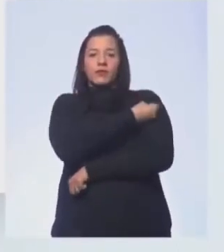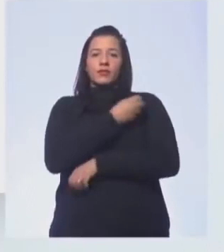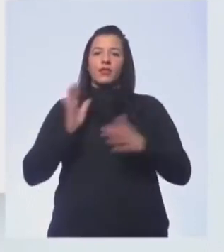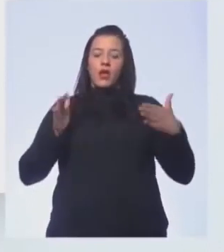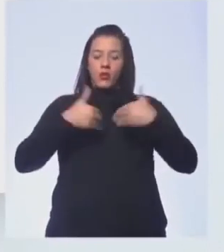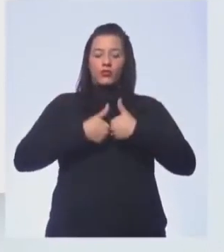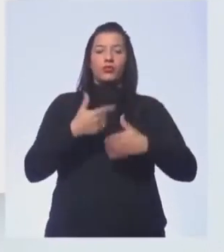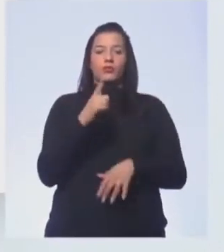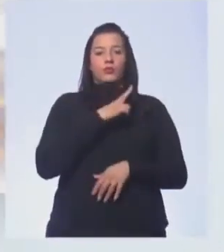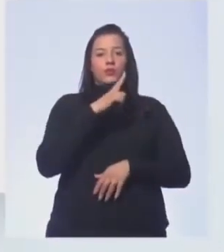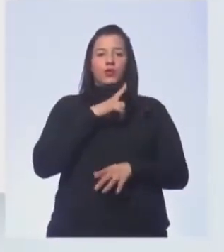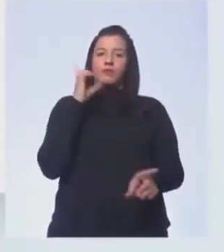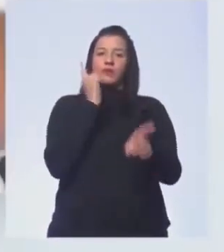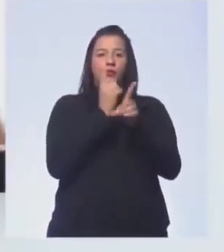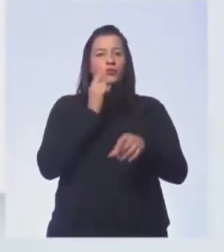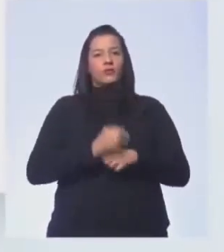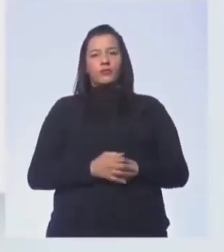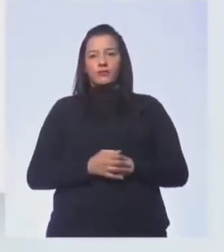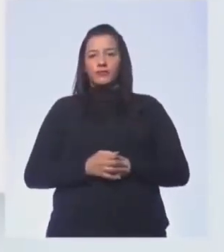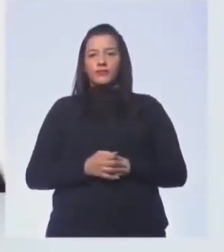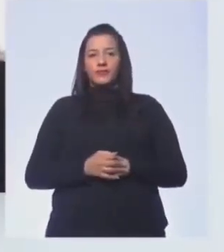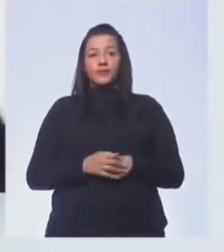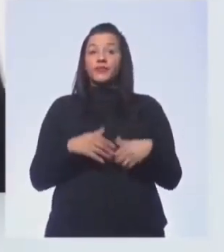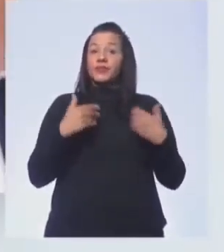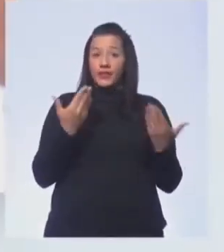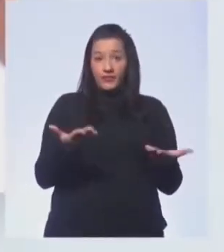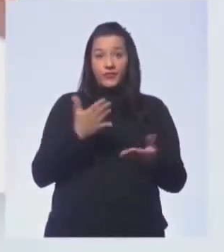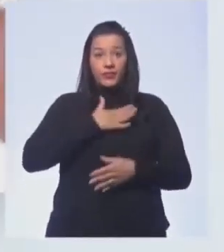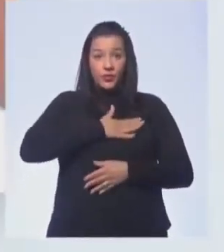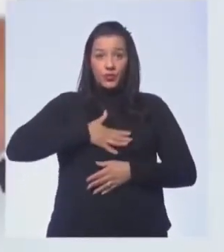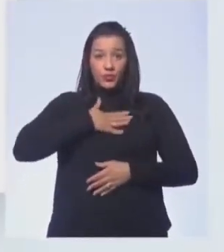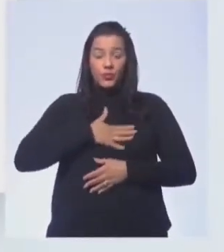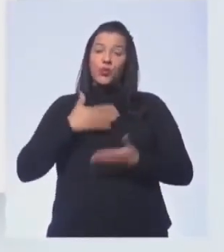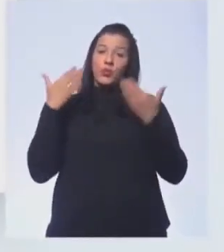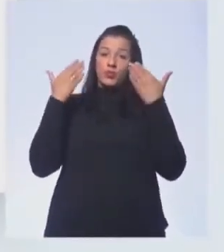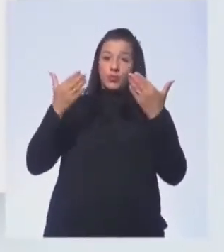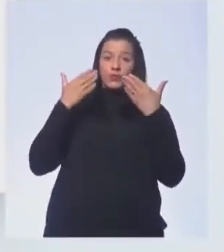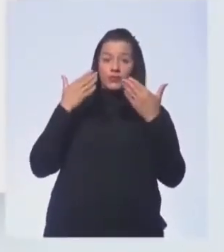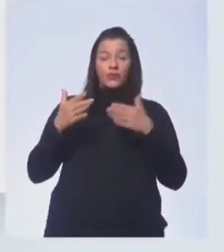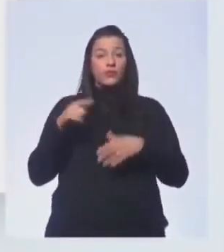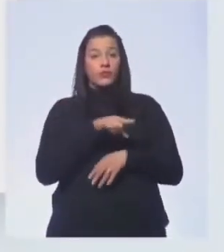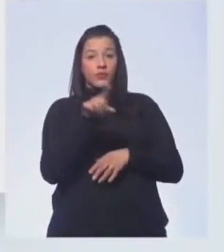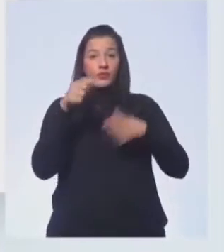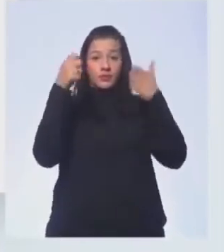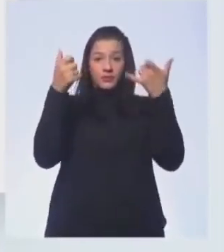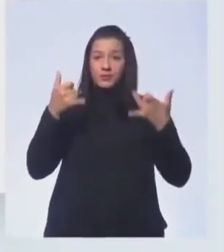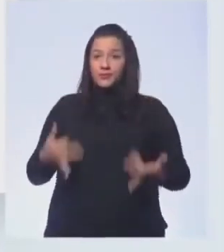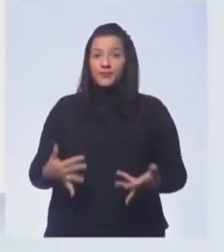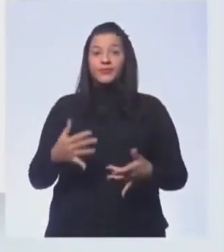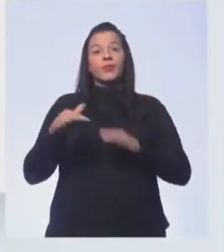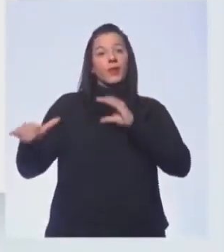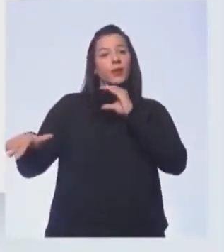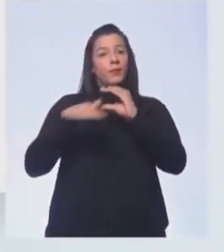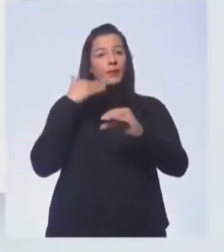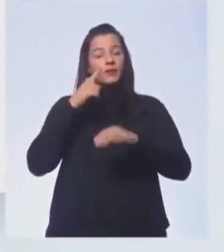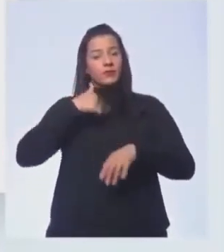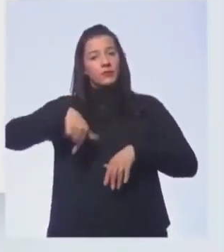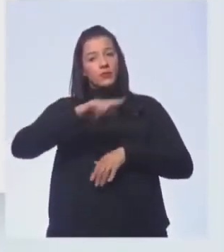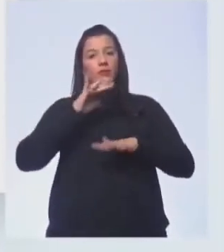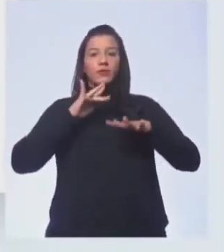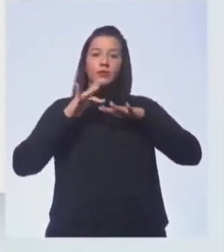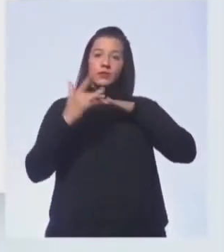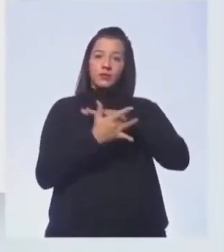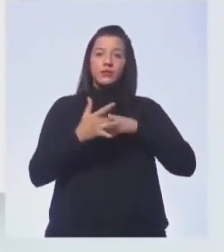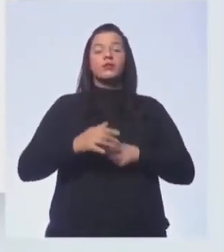autismo foi encontrada. Gostou ou teve dúvidas sobre essa explicação? Mande para as nossas redes